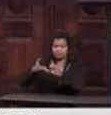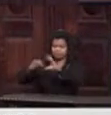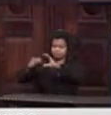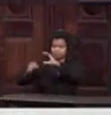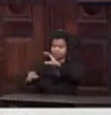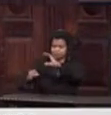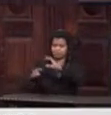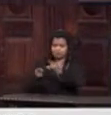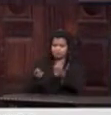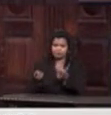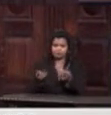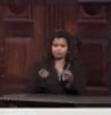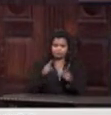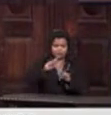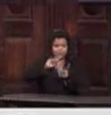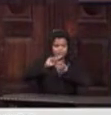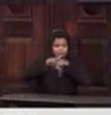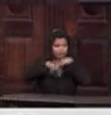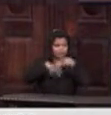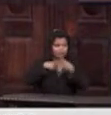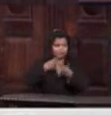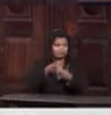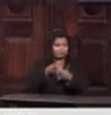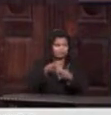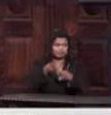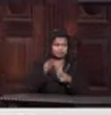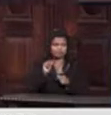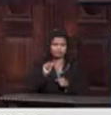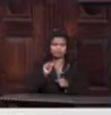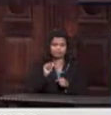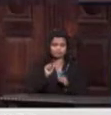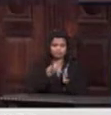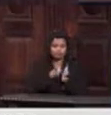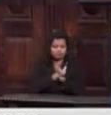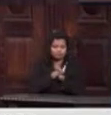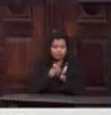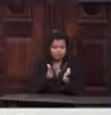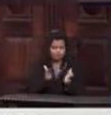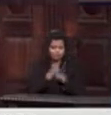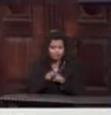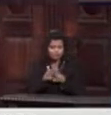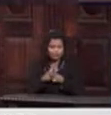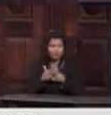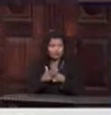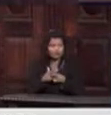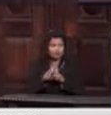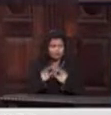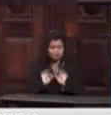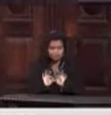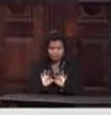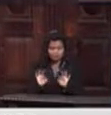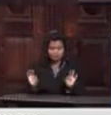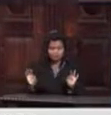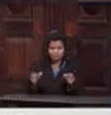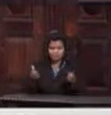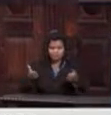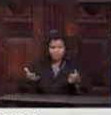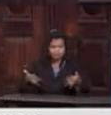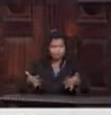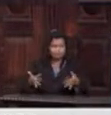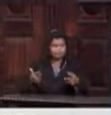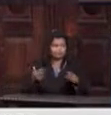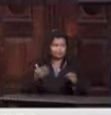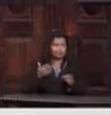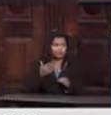veio se constatar que não tinha nenhum fundamento. E o jornal corrigiu, colocando no rodapé de uma página, fazendo